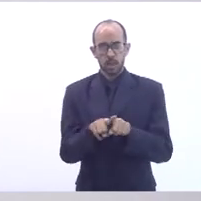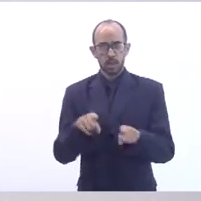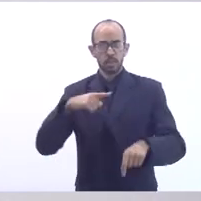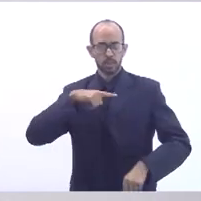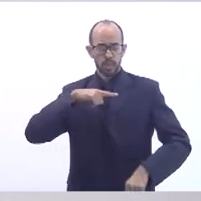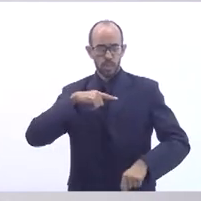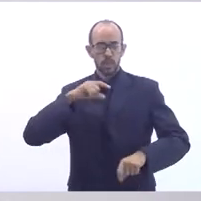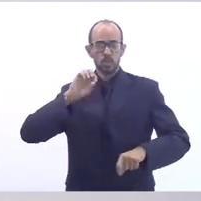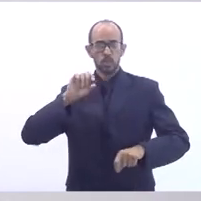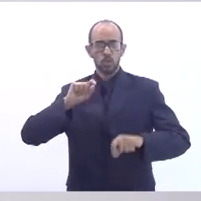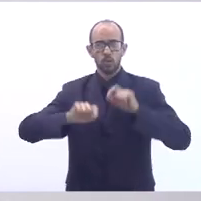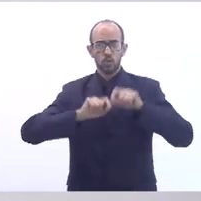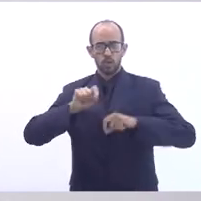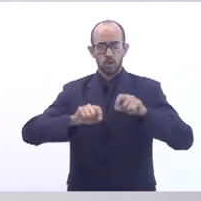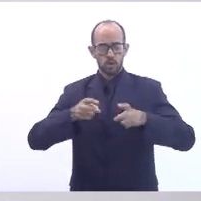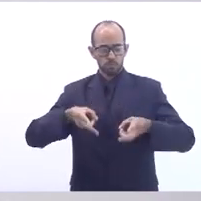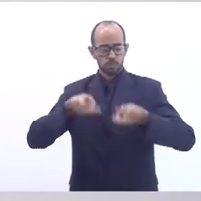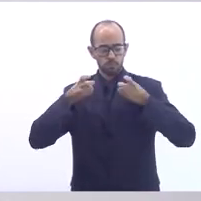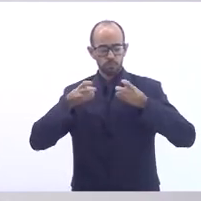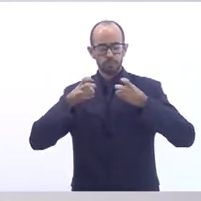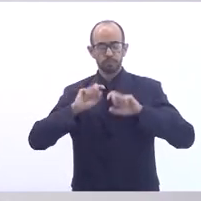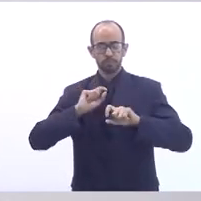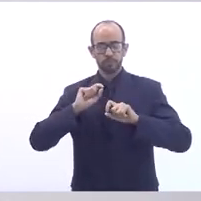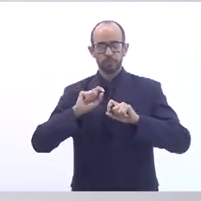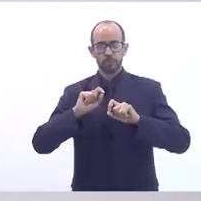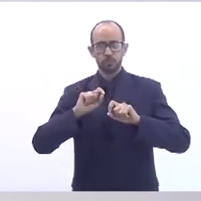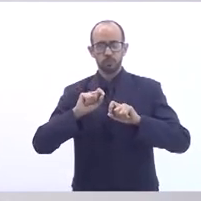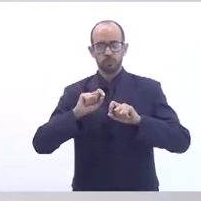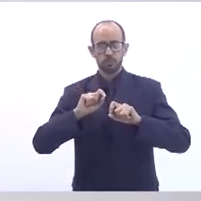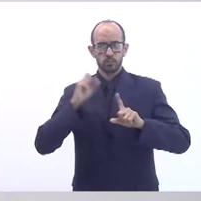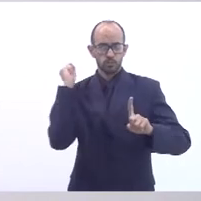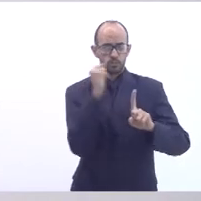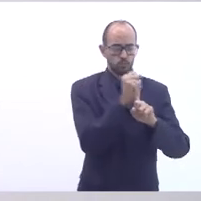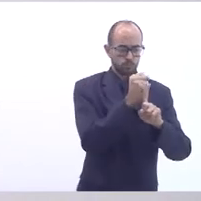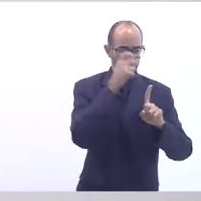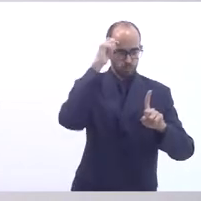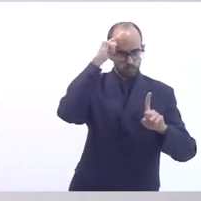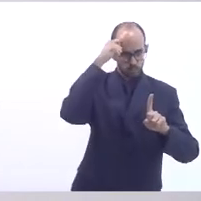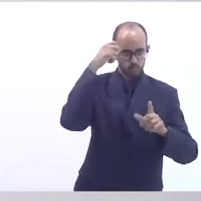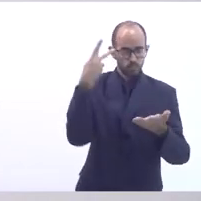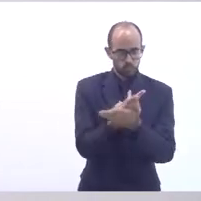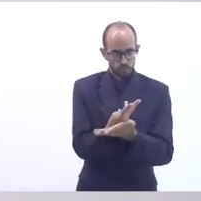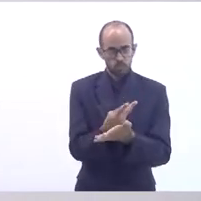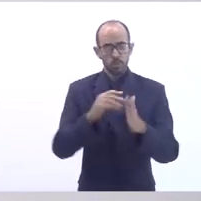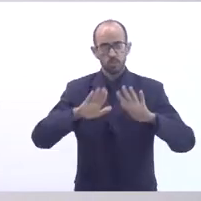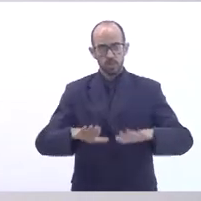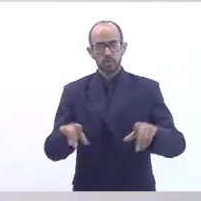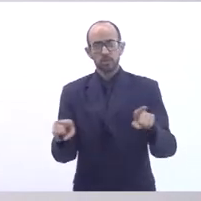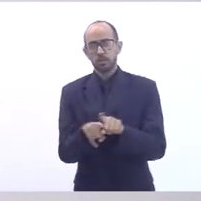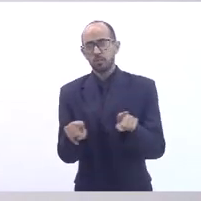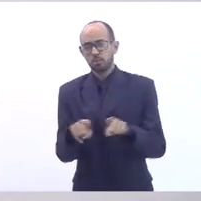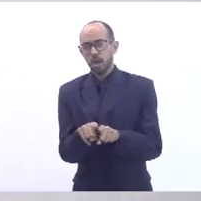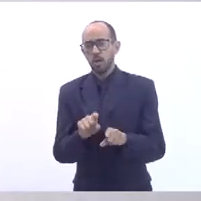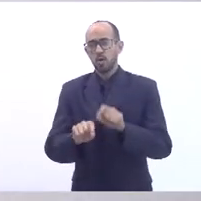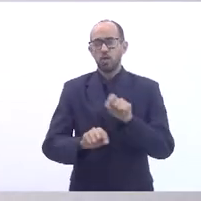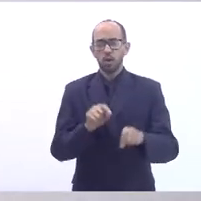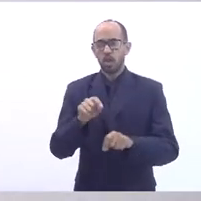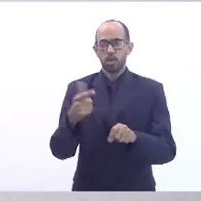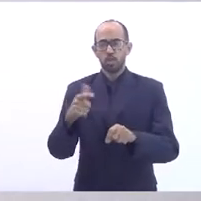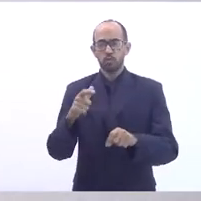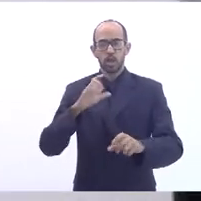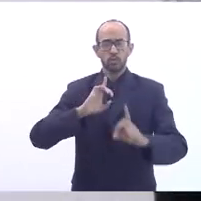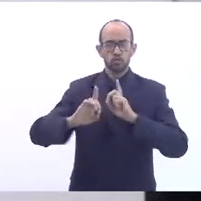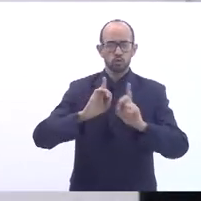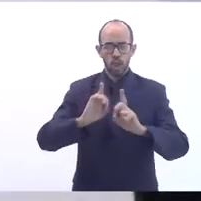uma percepção de que o genocídio negro tá acontecendo mais que não estão passando não estamos dialogando